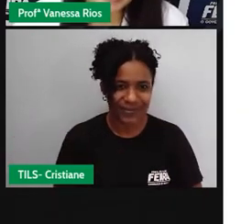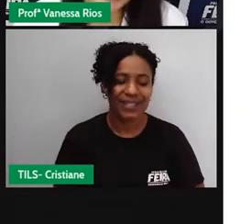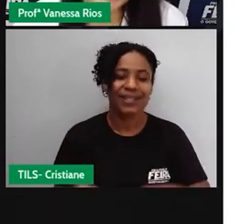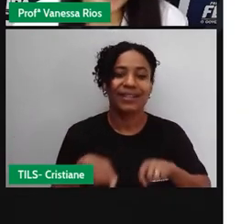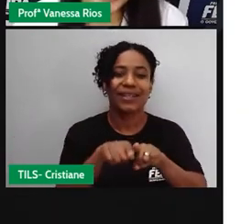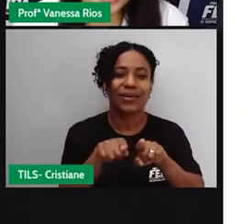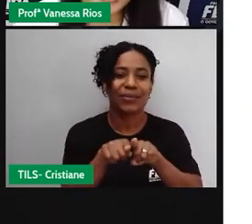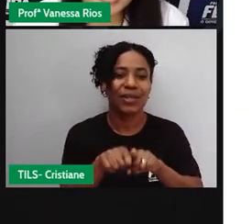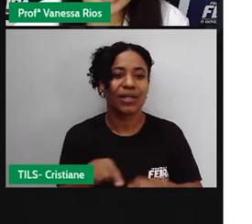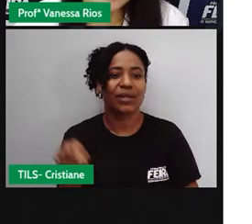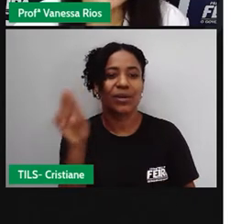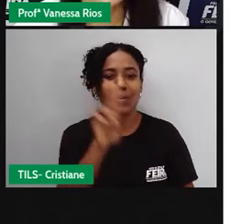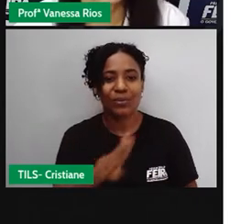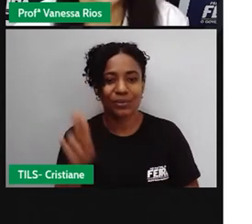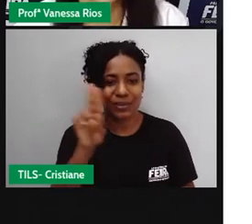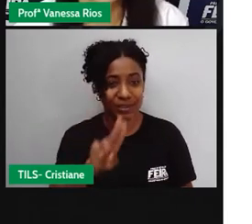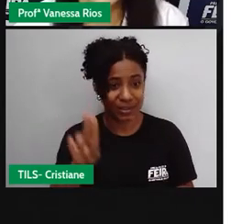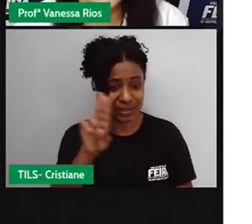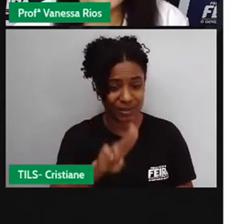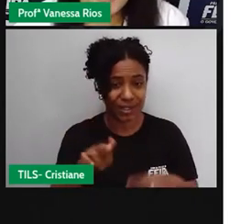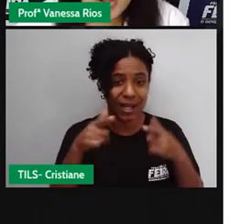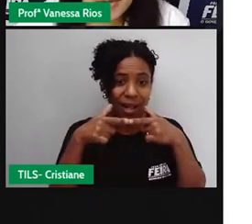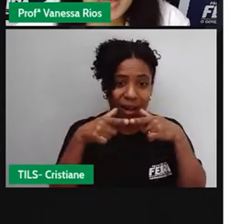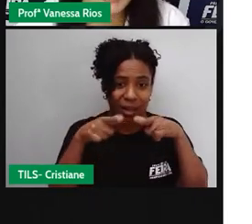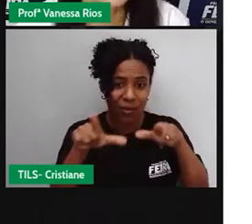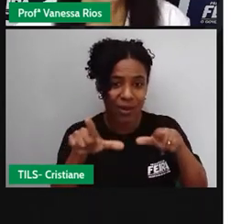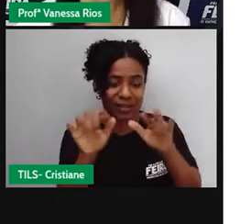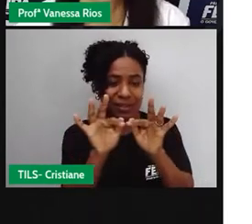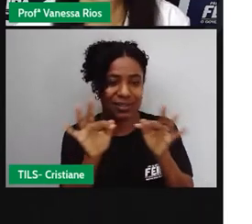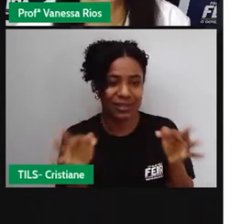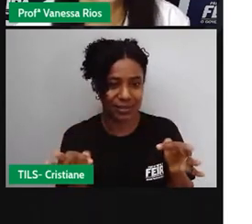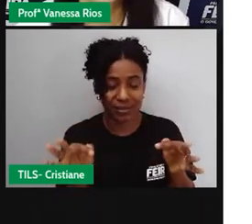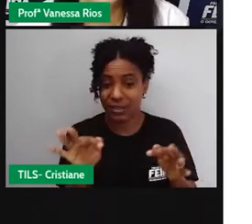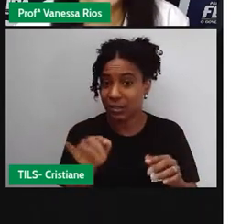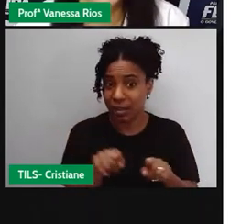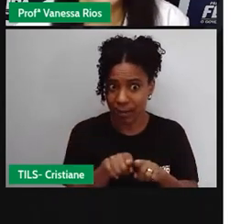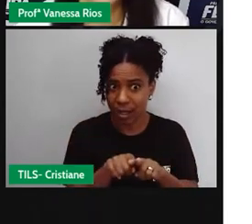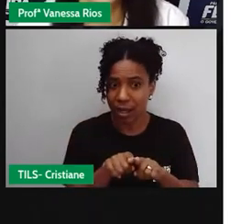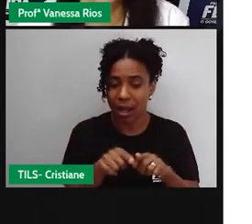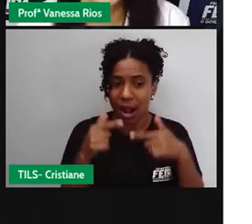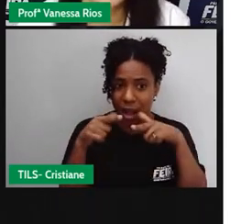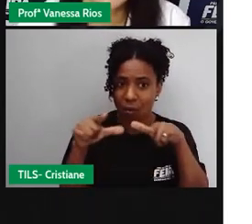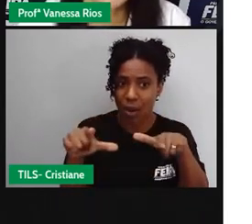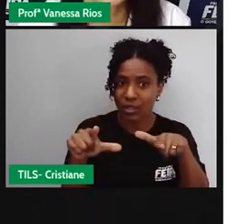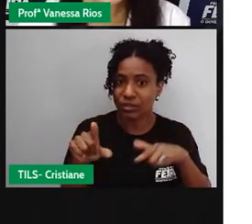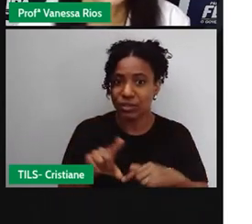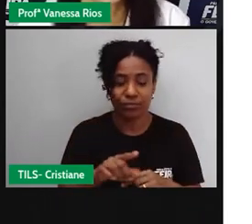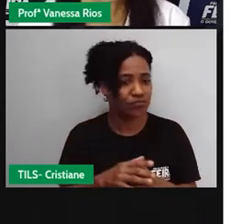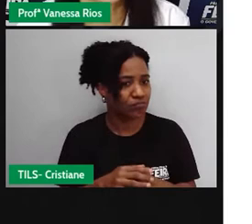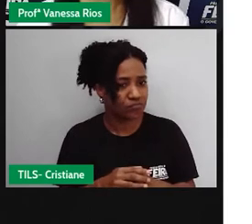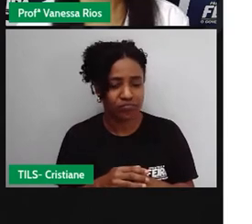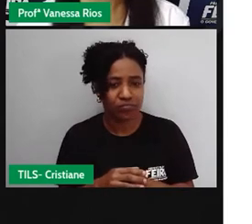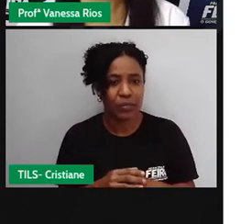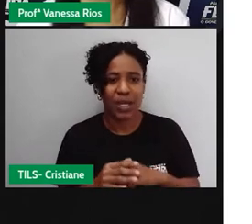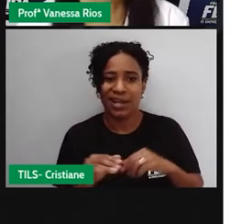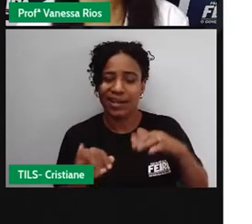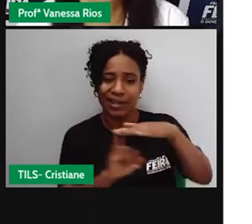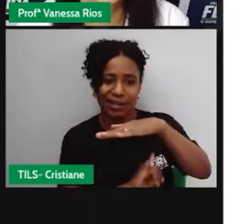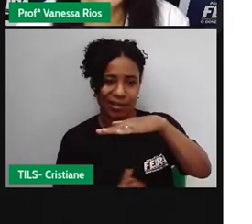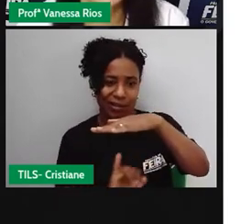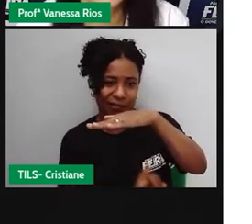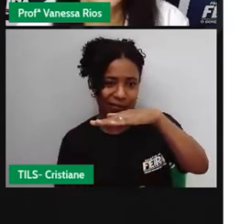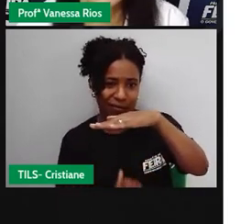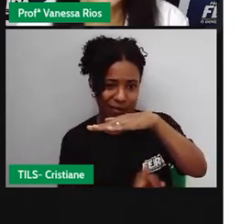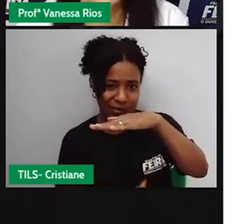Utiliza aí uma linguagem simples, uma linguagem informal, e a gente observa aí, é o próprio exemplo do texto trazido aí, escrito